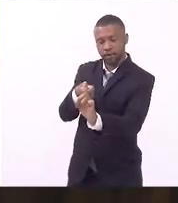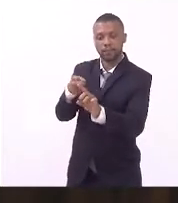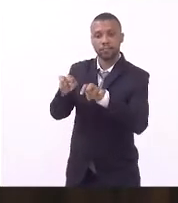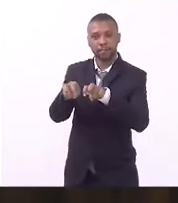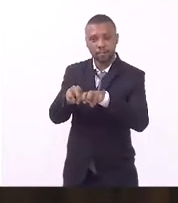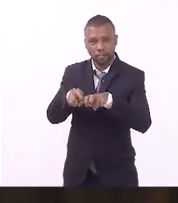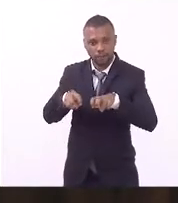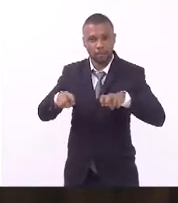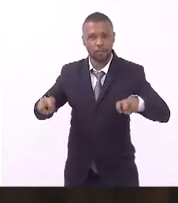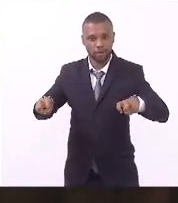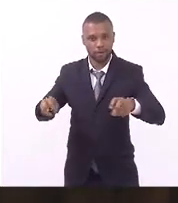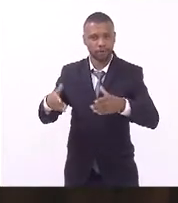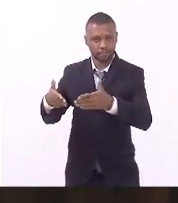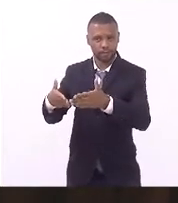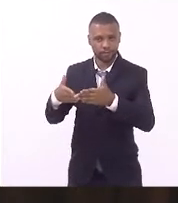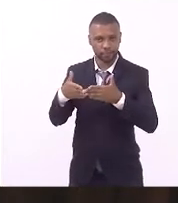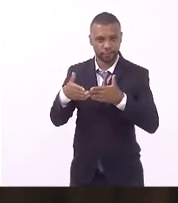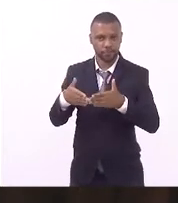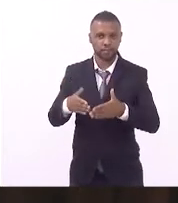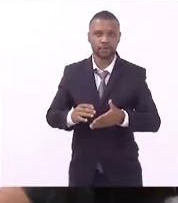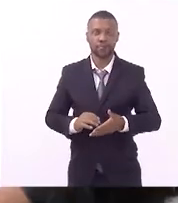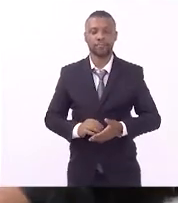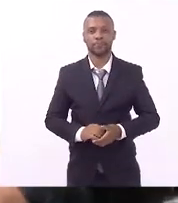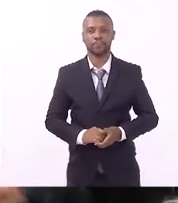Por favor.